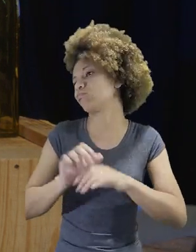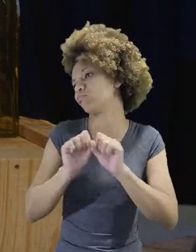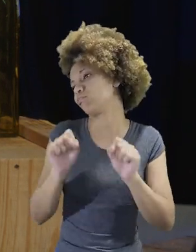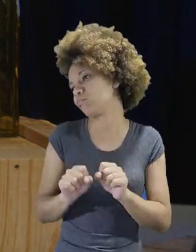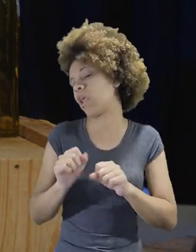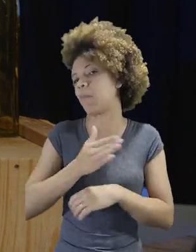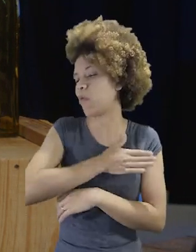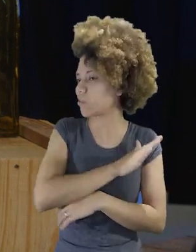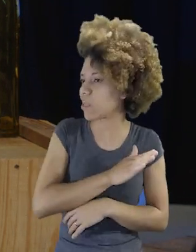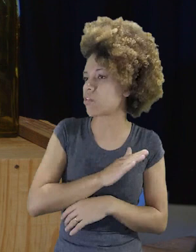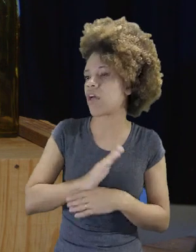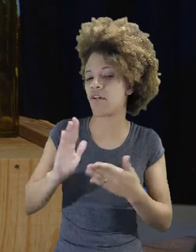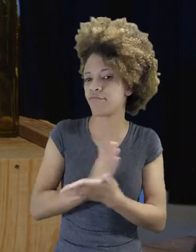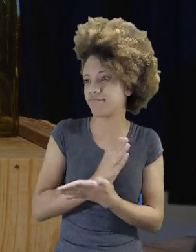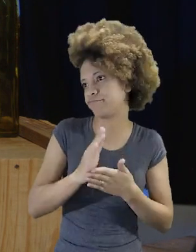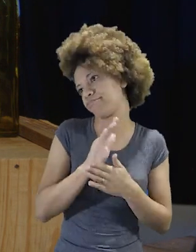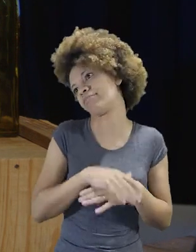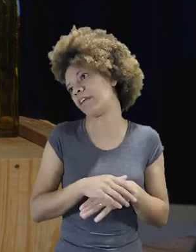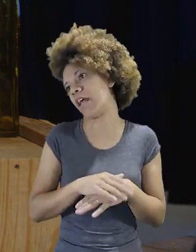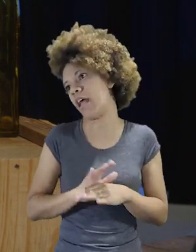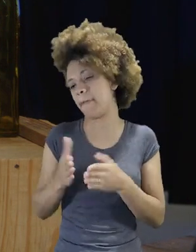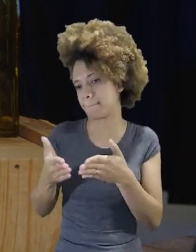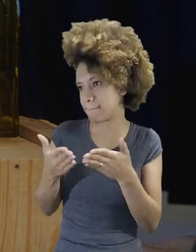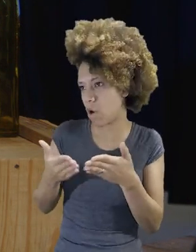cara de ser negra então elas não tem acesso